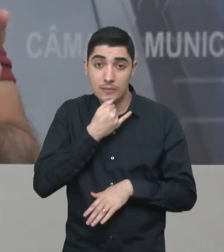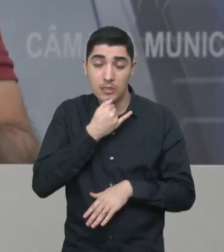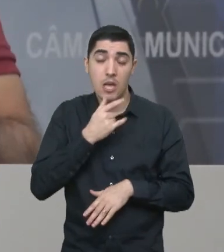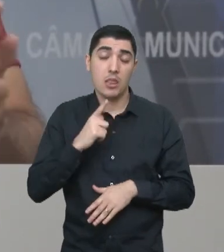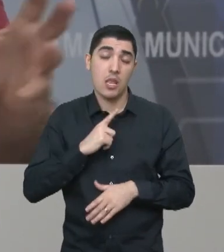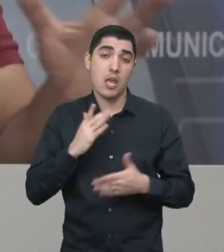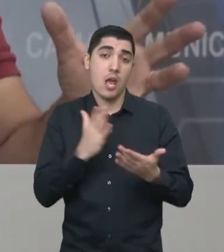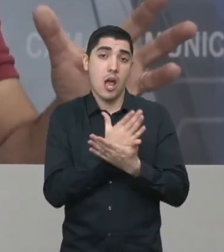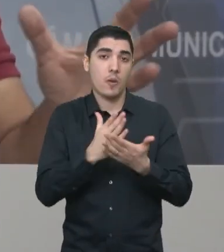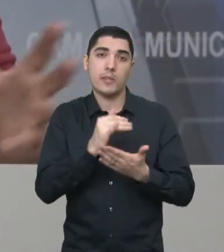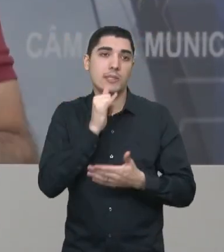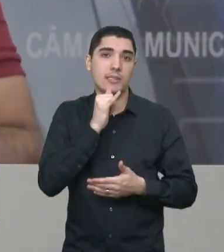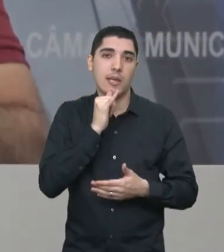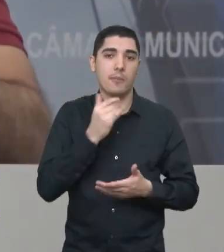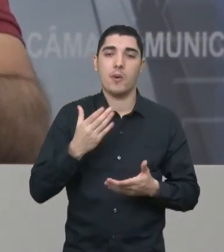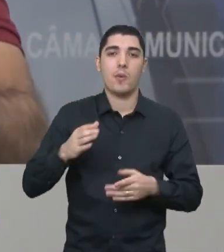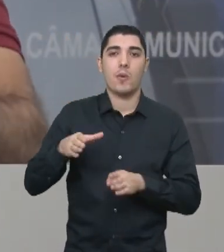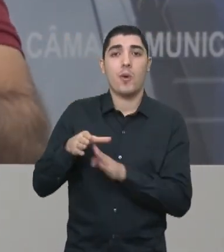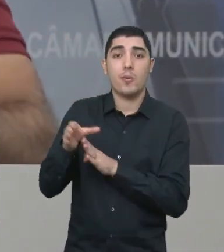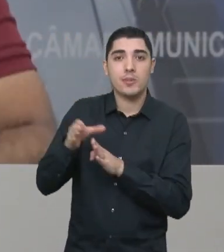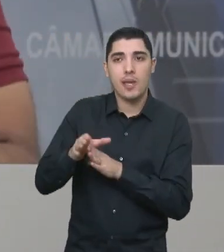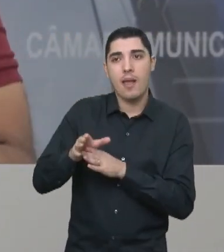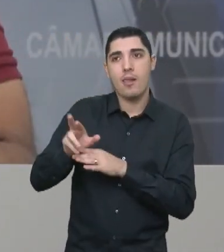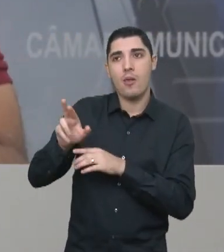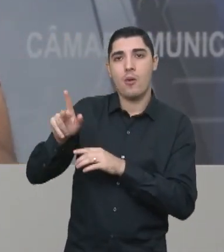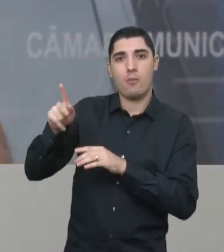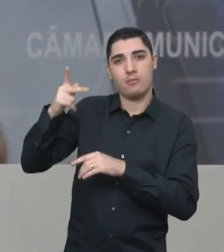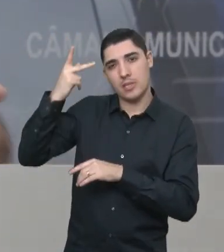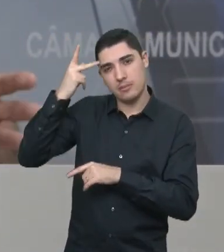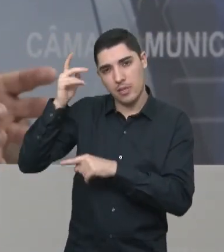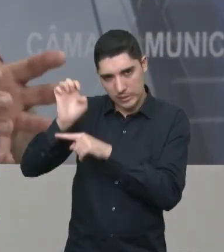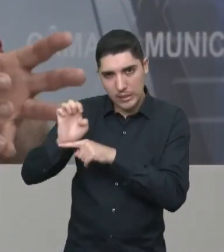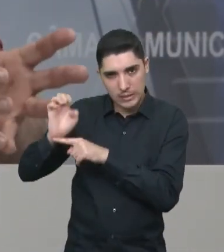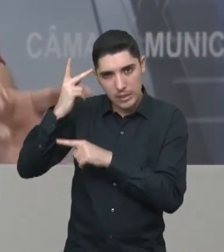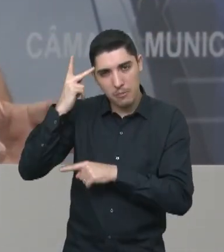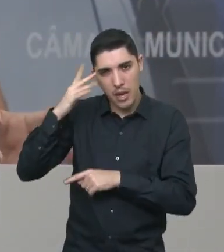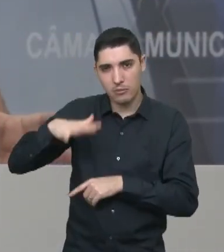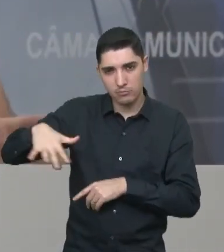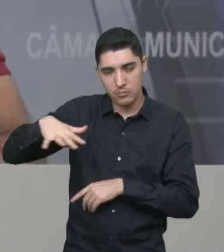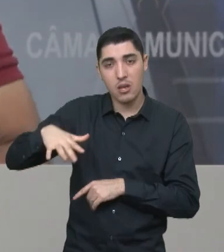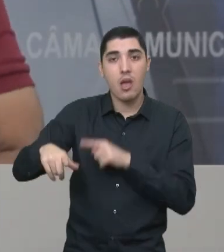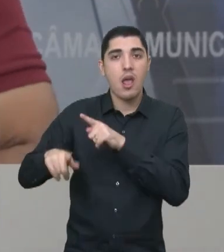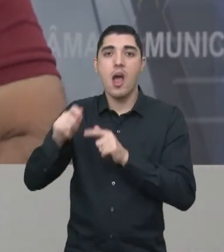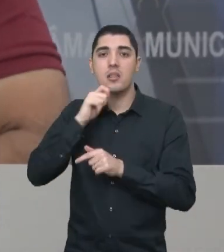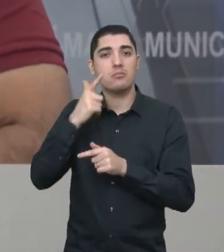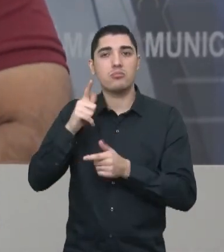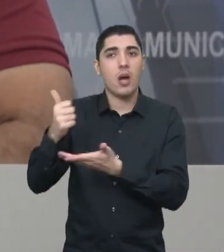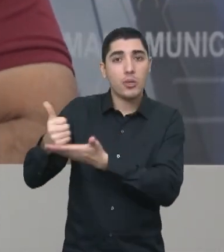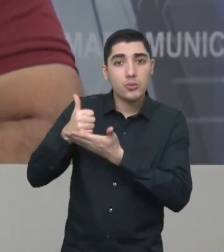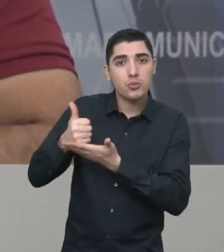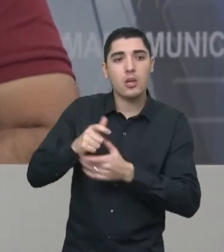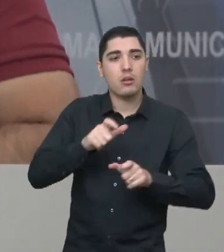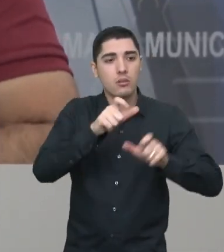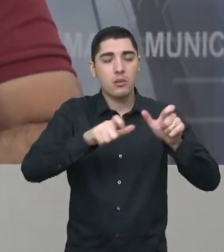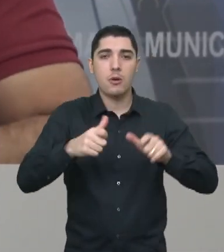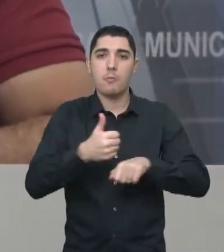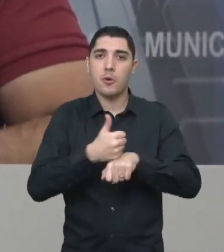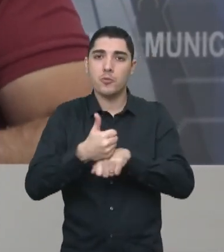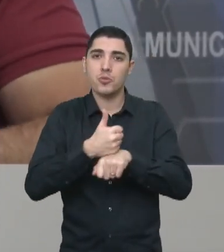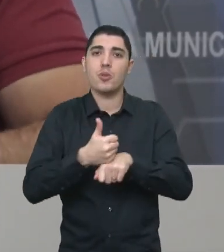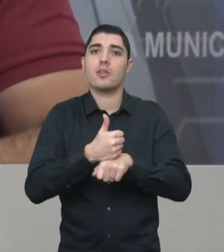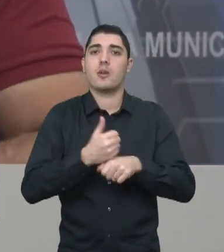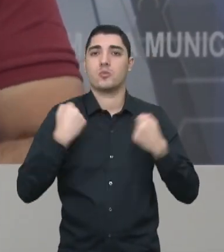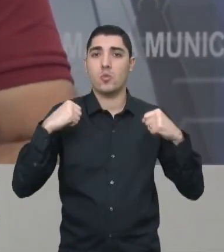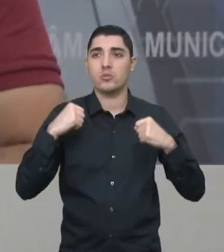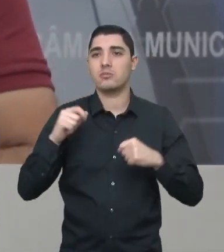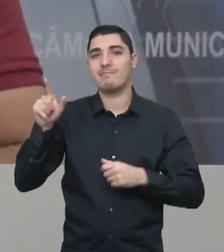órgãos, como o Conselho Regional, que não tem atendido muito aqui a nossa cidade, as perspectivas dos profissionais de educação física, que deixou um